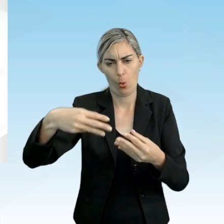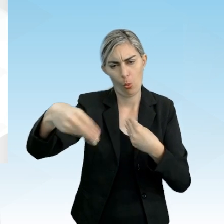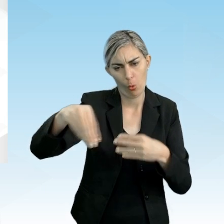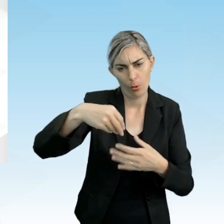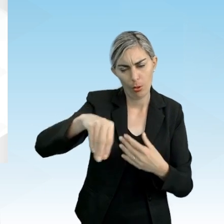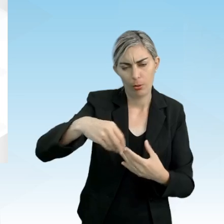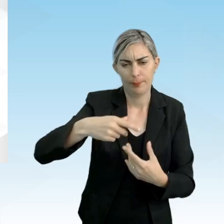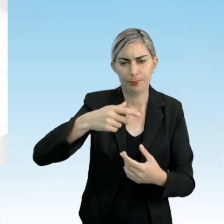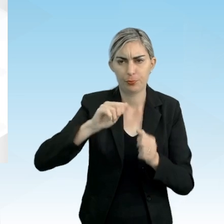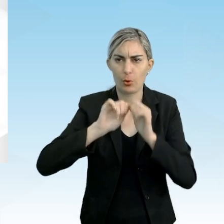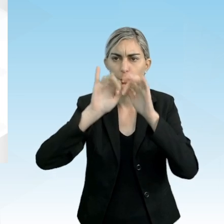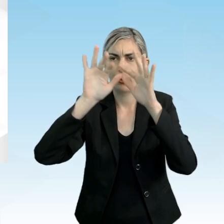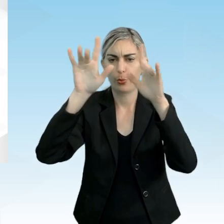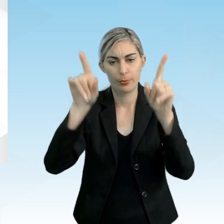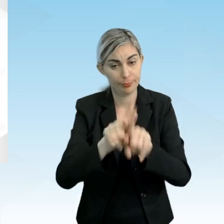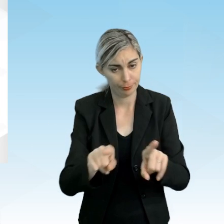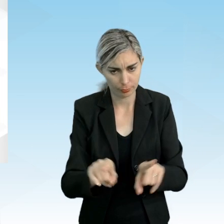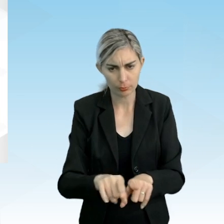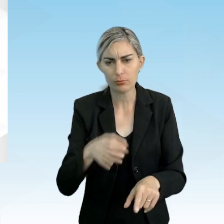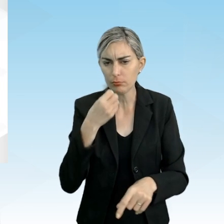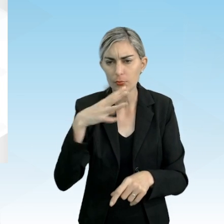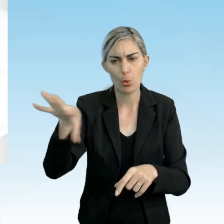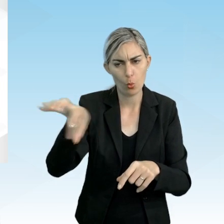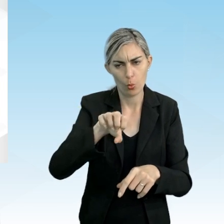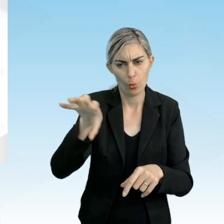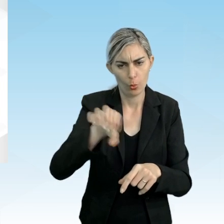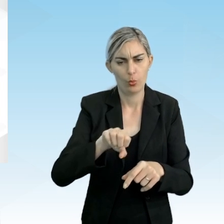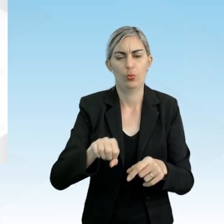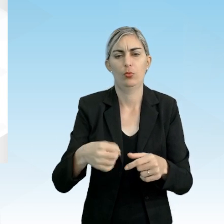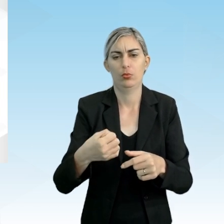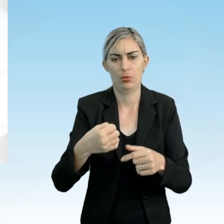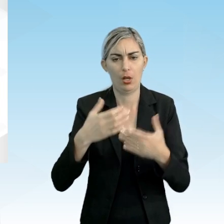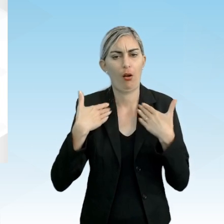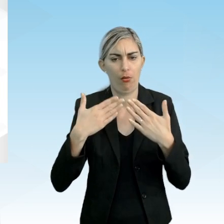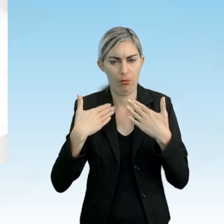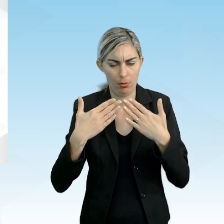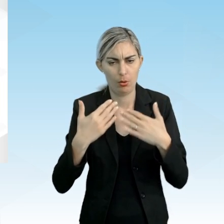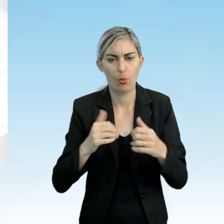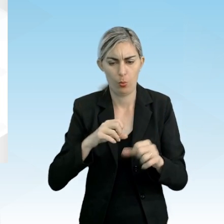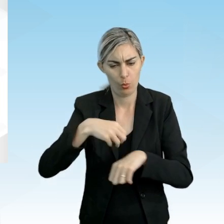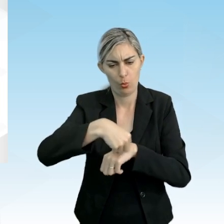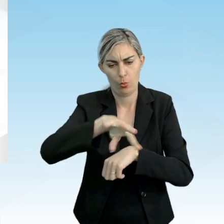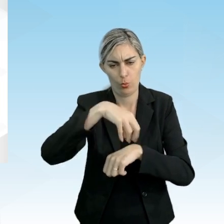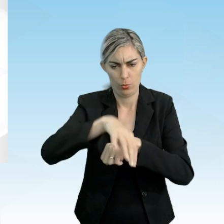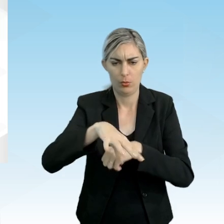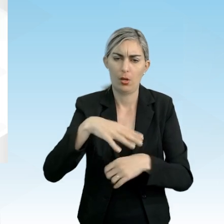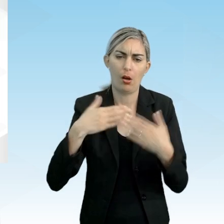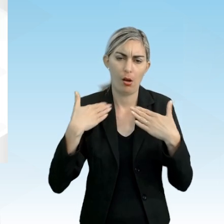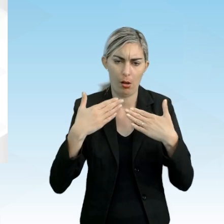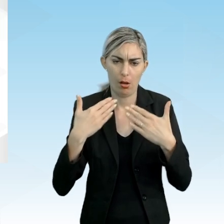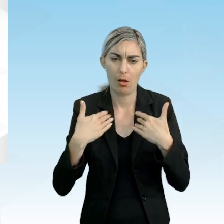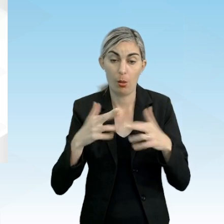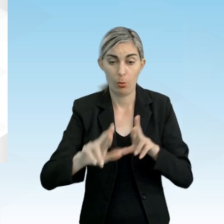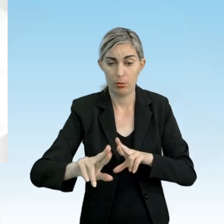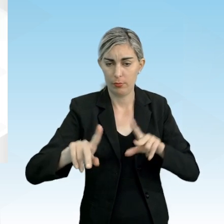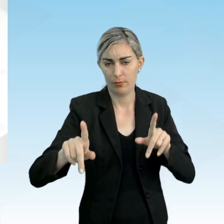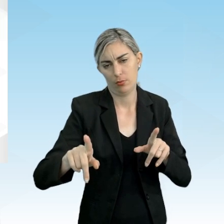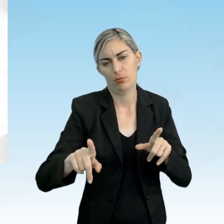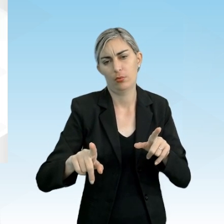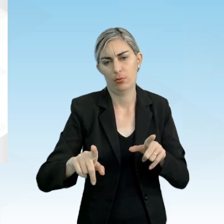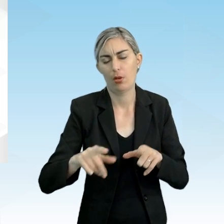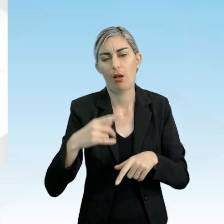gases eles também são bons condutores de calor no entanto eles transfere calor de uma forma diferente